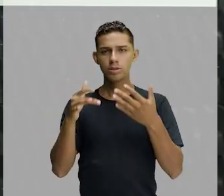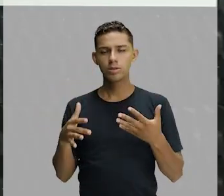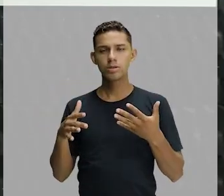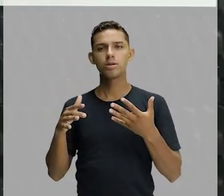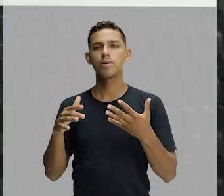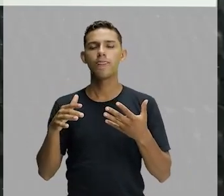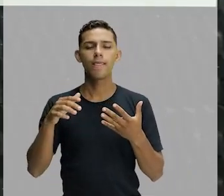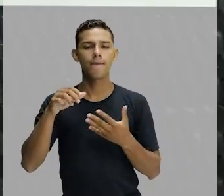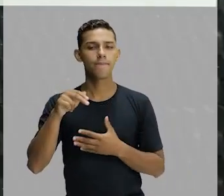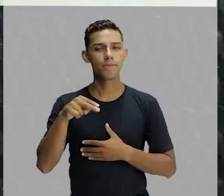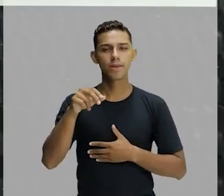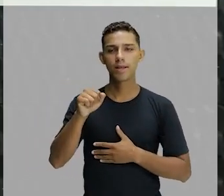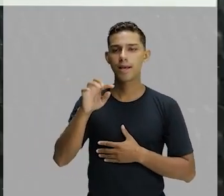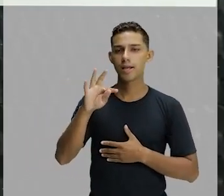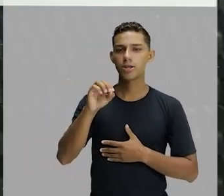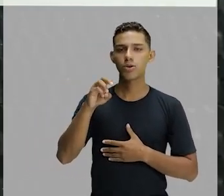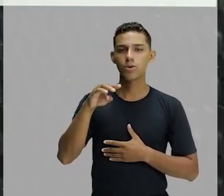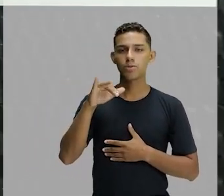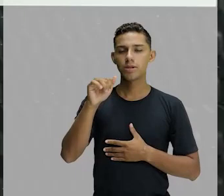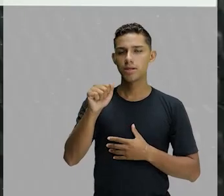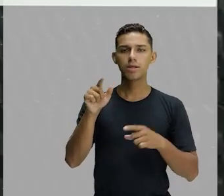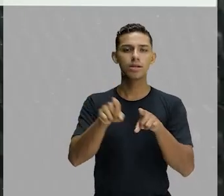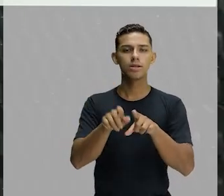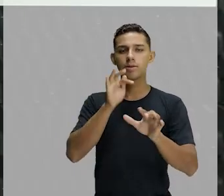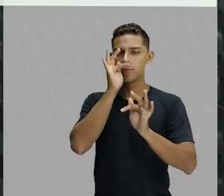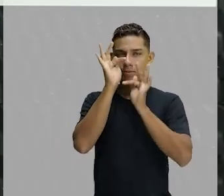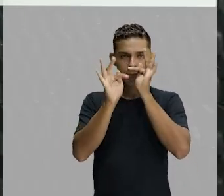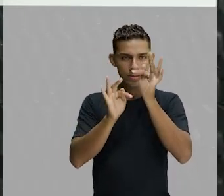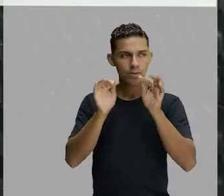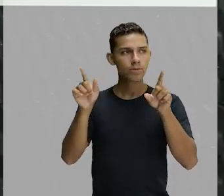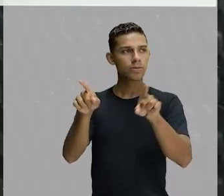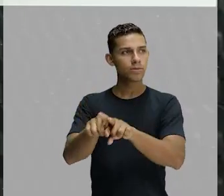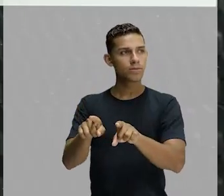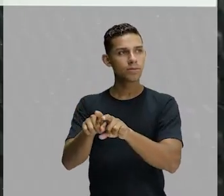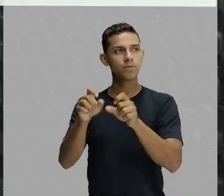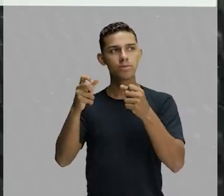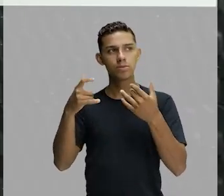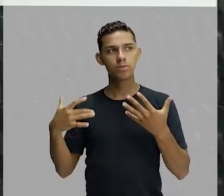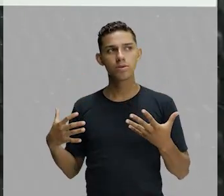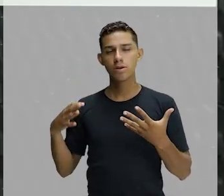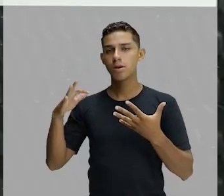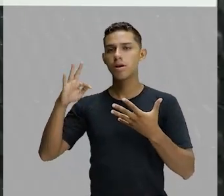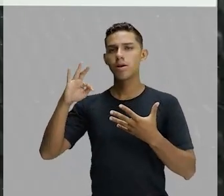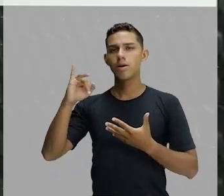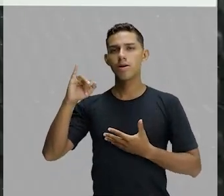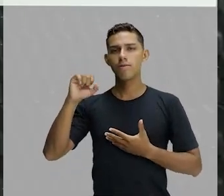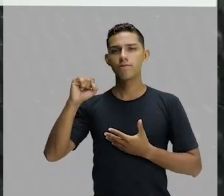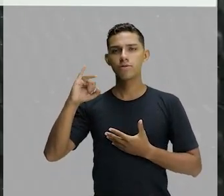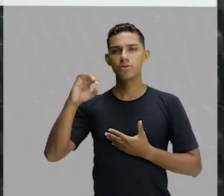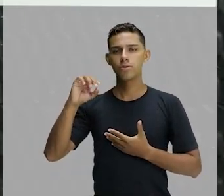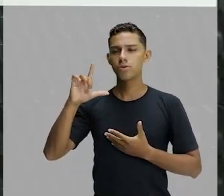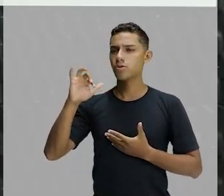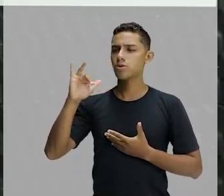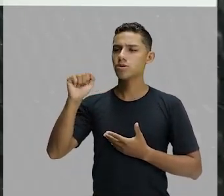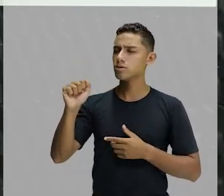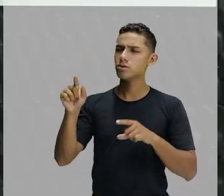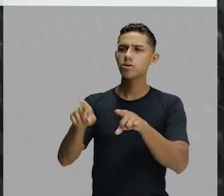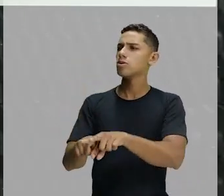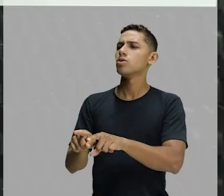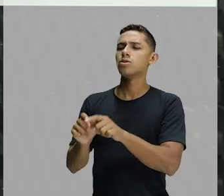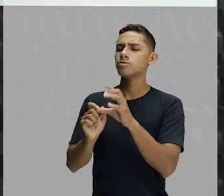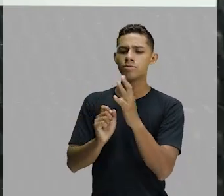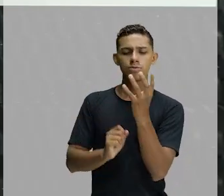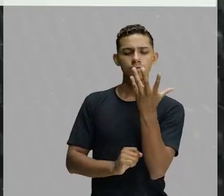flor. E agora nós vamos trabalhar a fisiologia, que é o funcionamento, como que essas